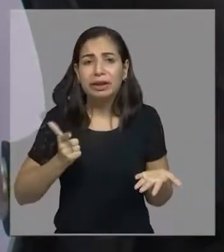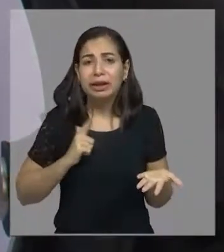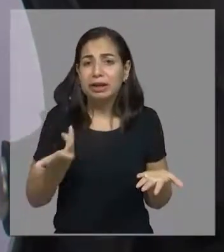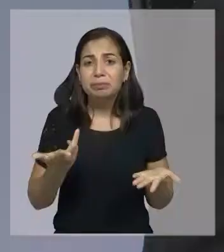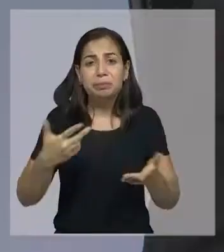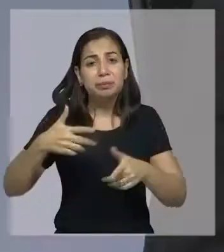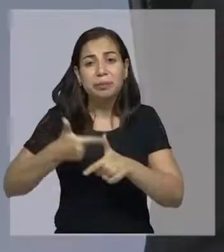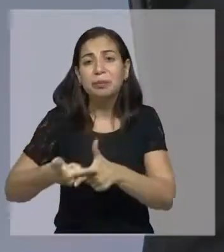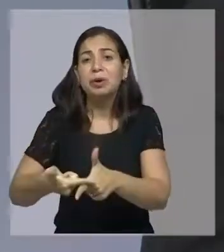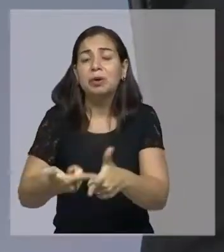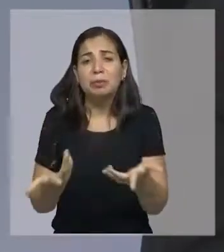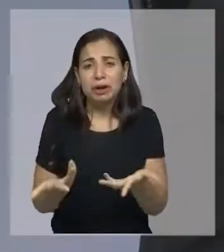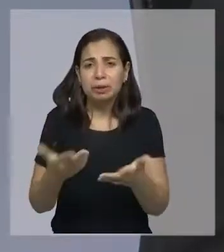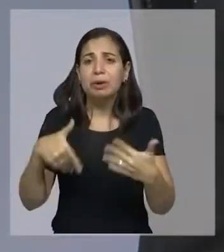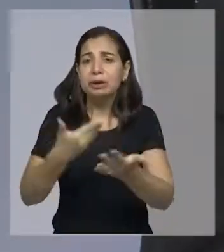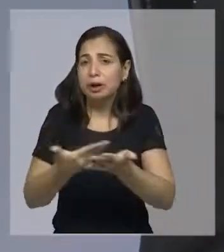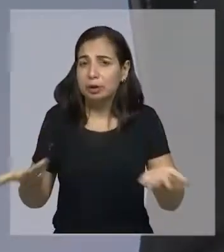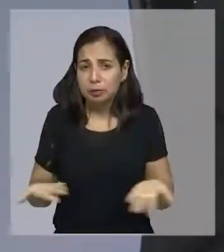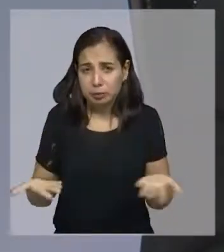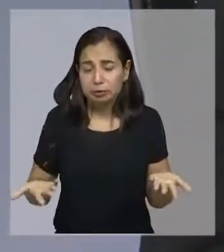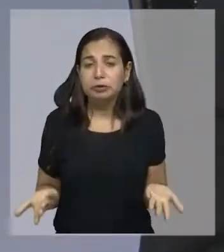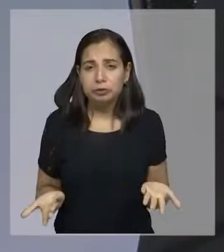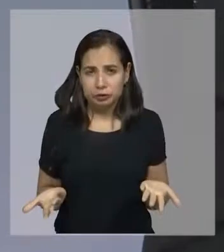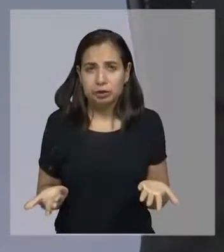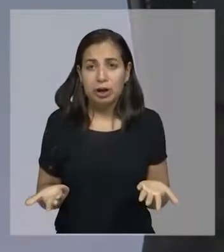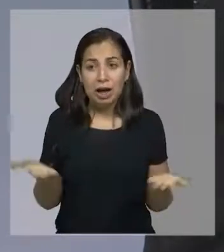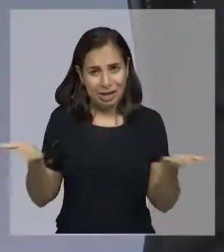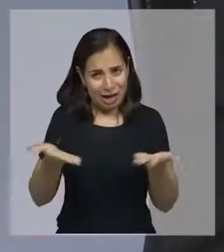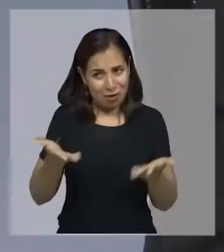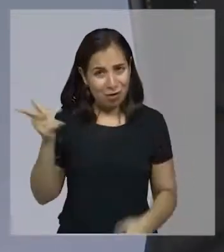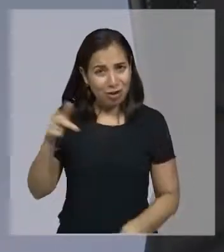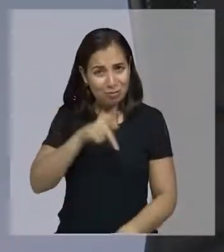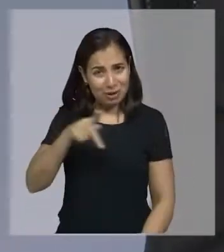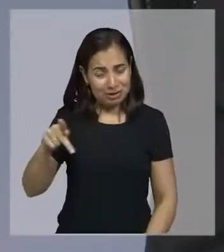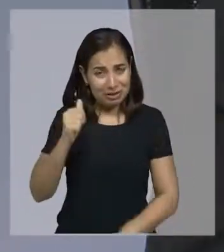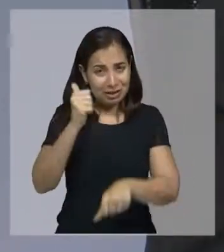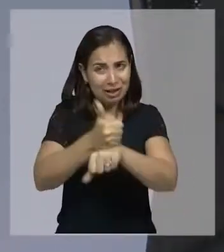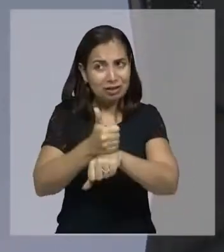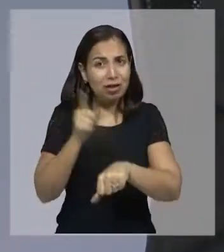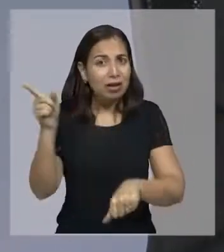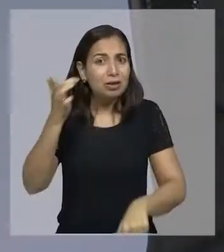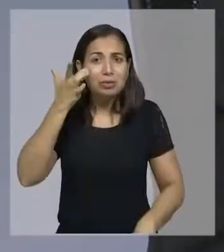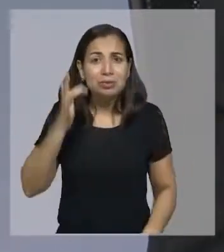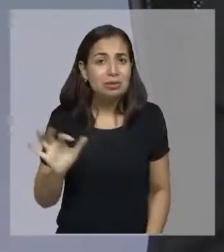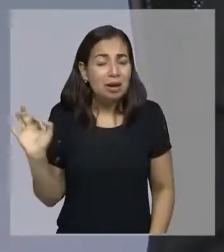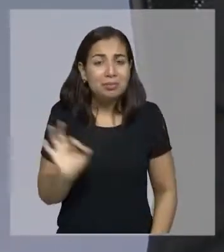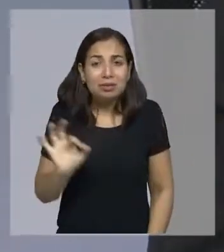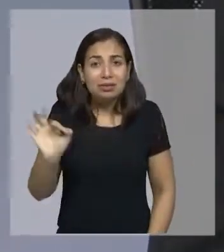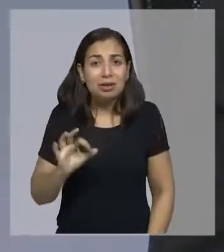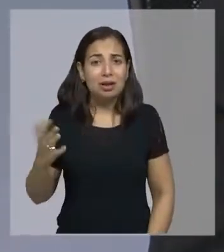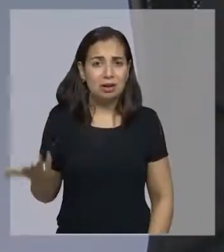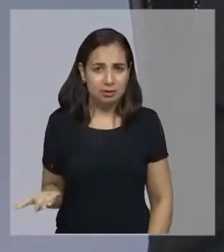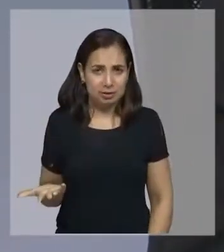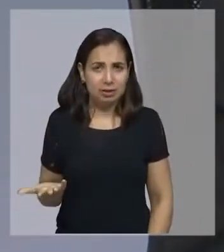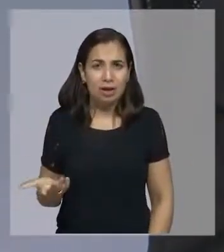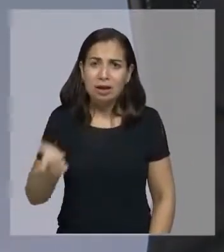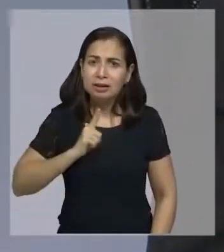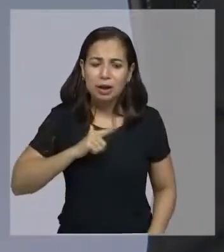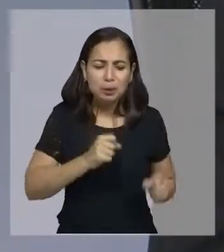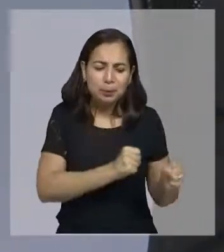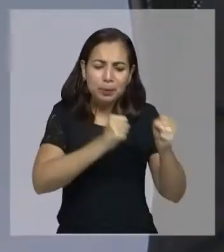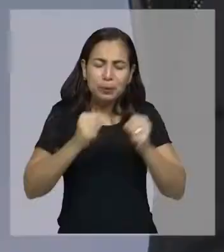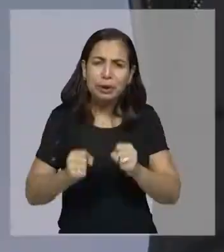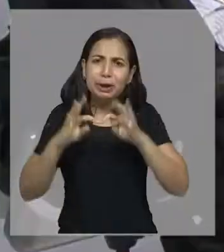aí não sabe nem ser ditador. O pior é isso. Com todos os poderes na mão e daqui ser reeleito, então como